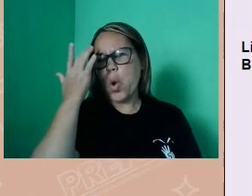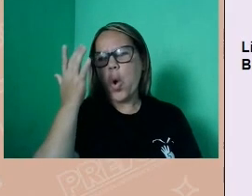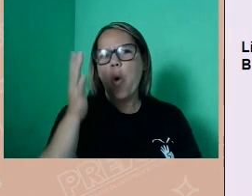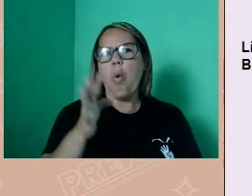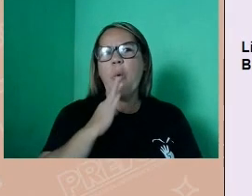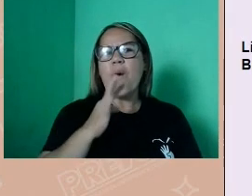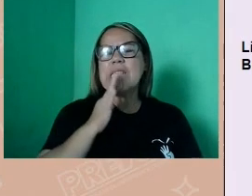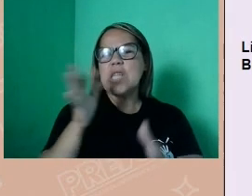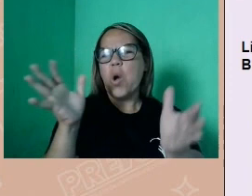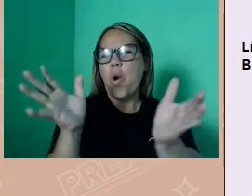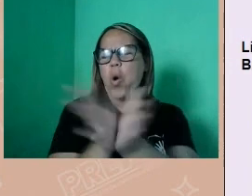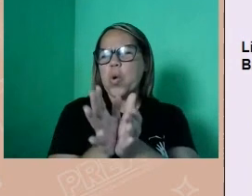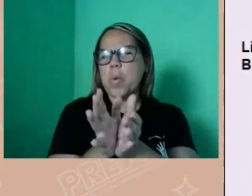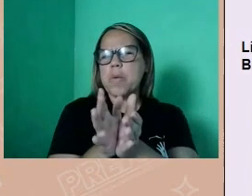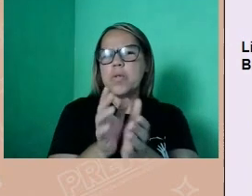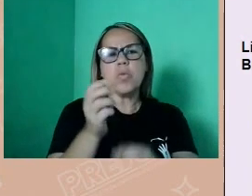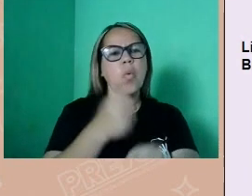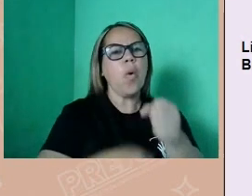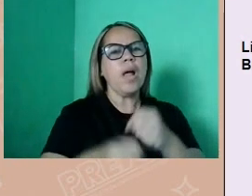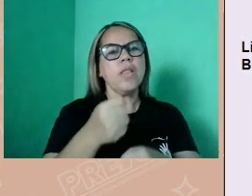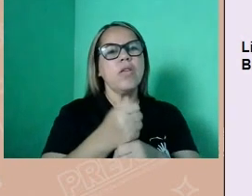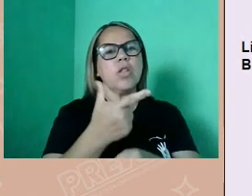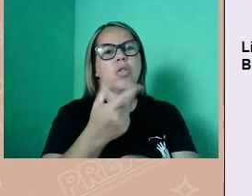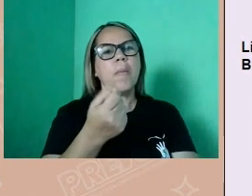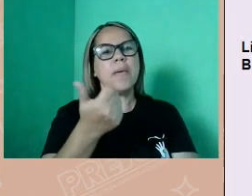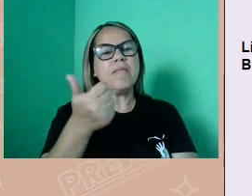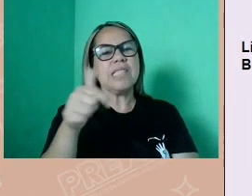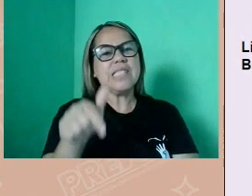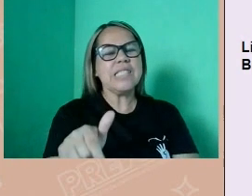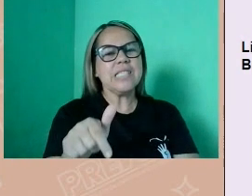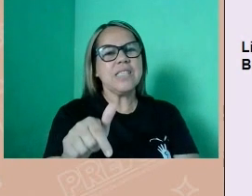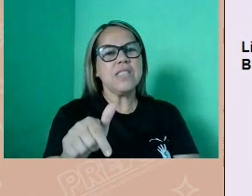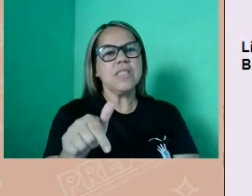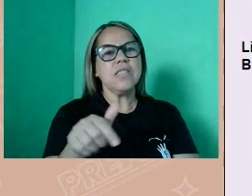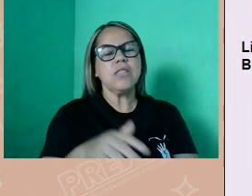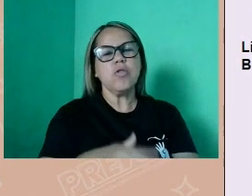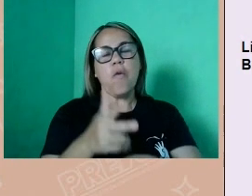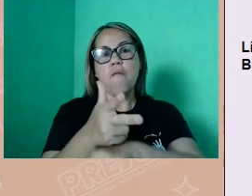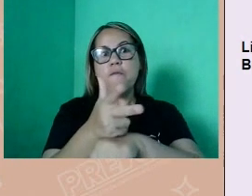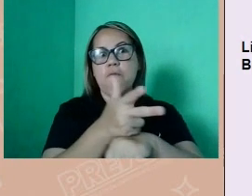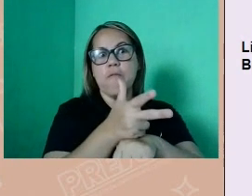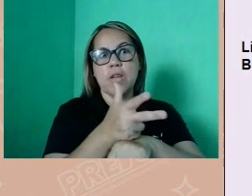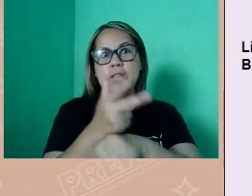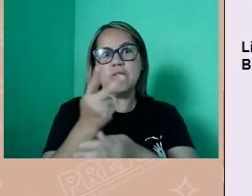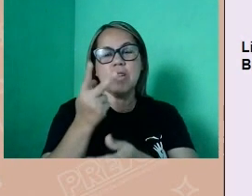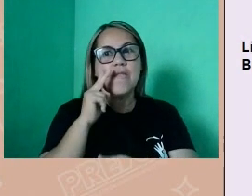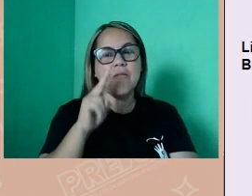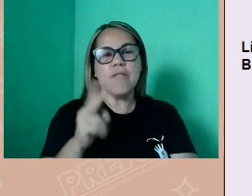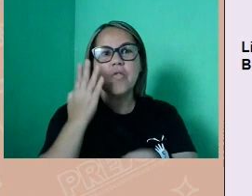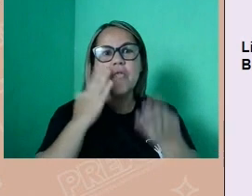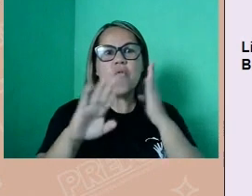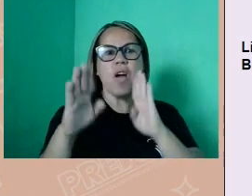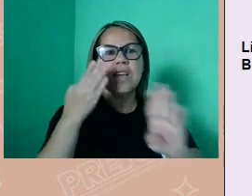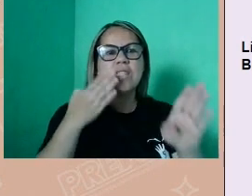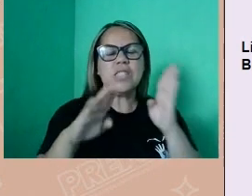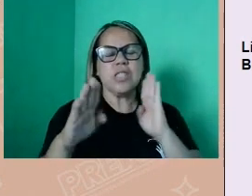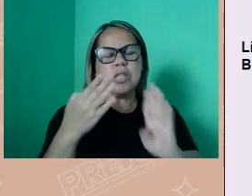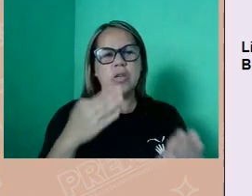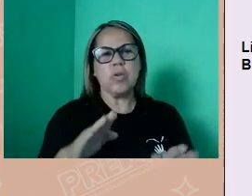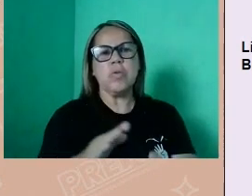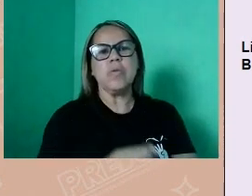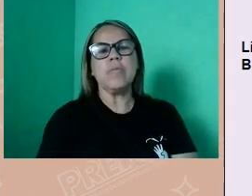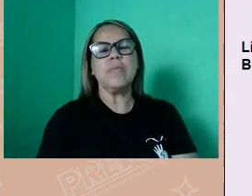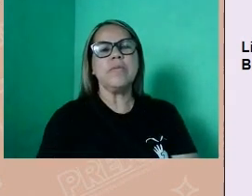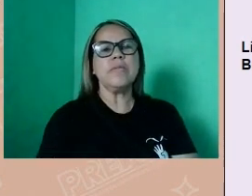por onde gente video posted to Facebook então um vídeo postado no Facebook and spent a week with the